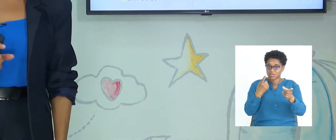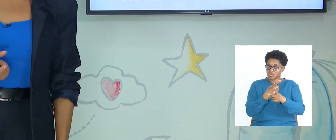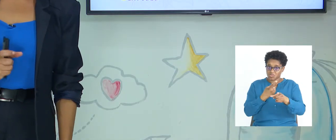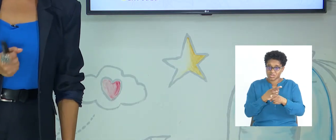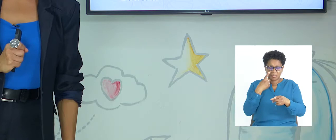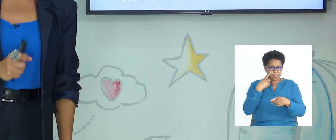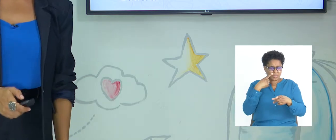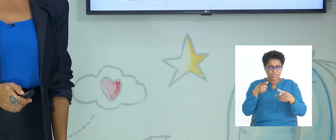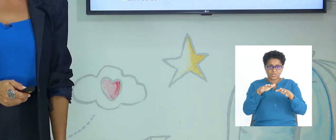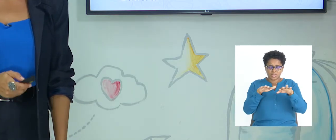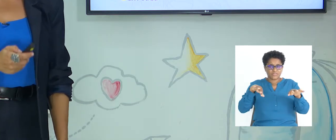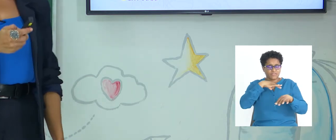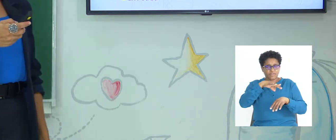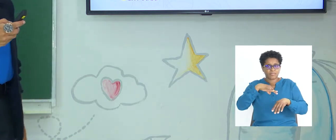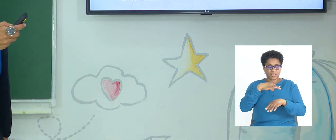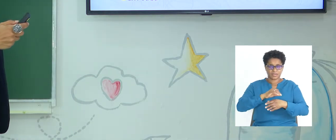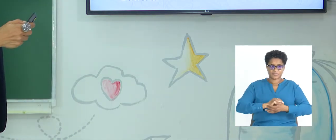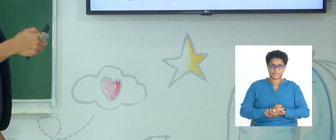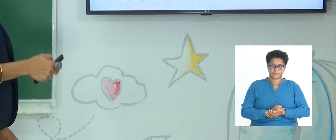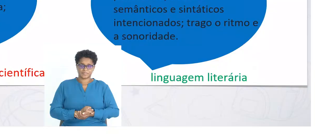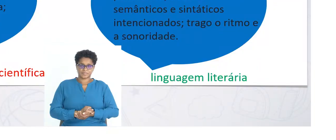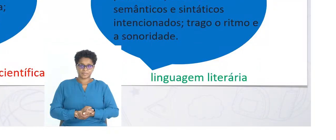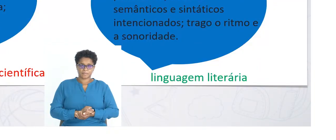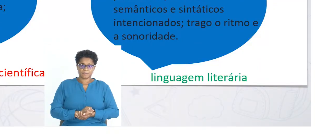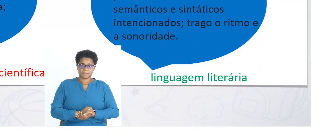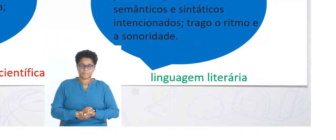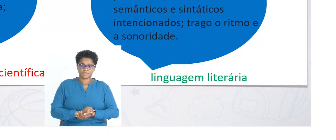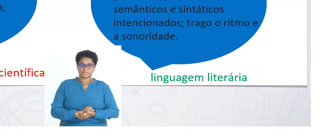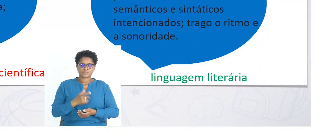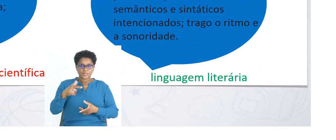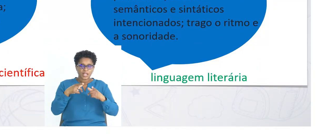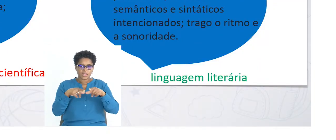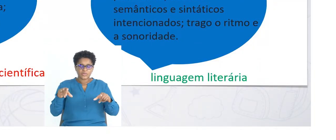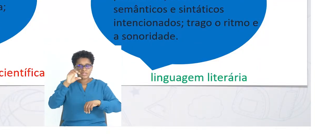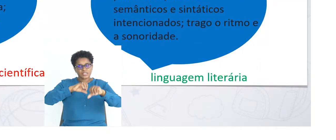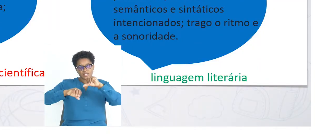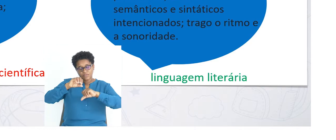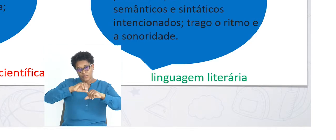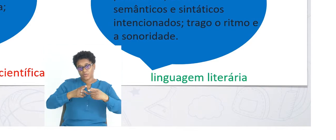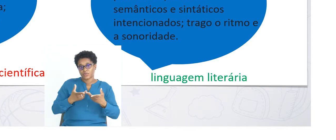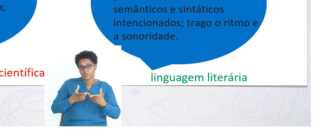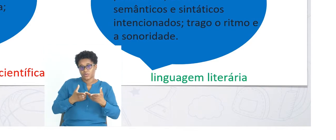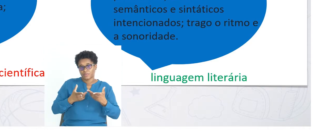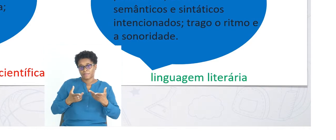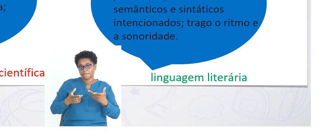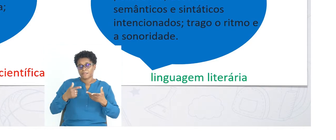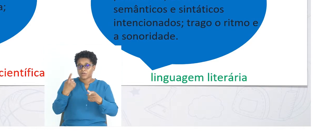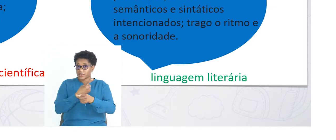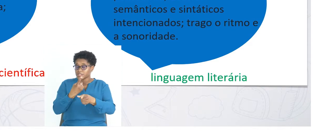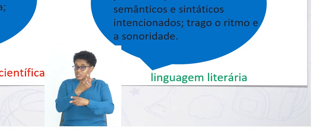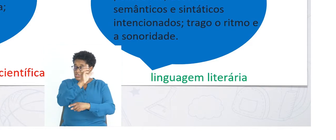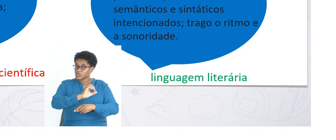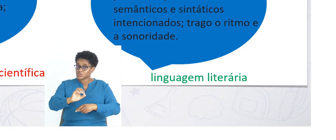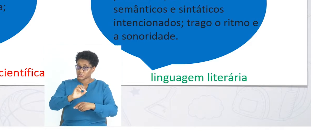coisa muito parecida com o nível familiar. Temos agora o nível científico, com as